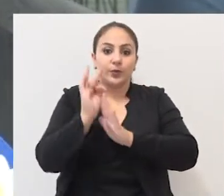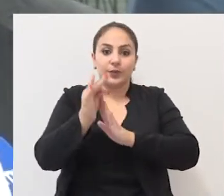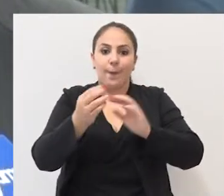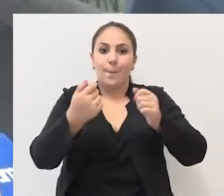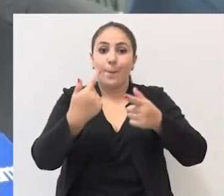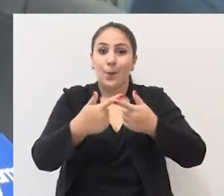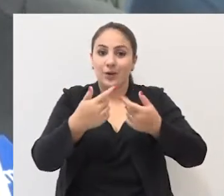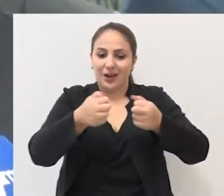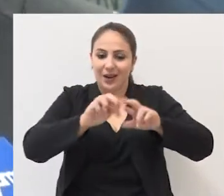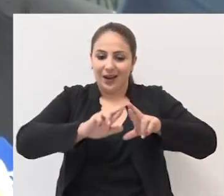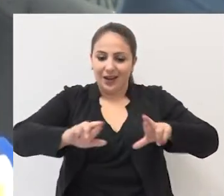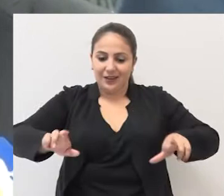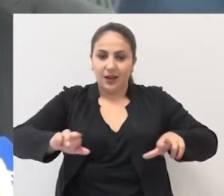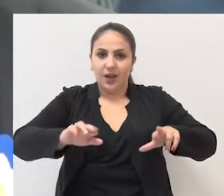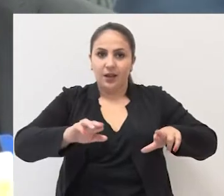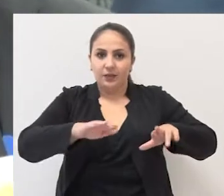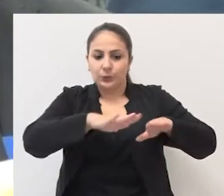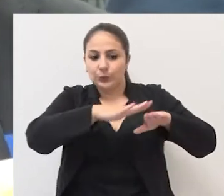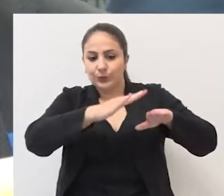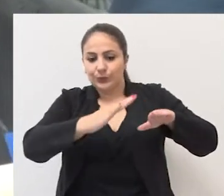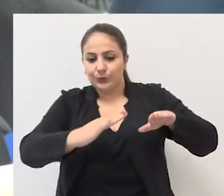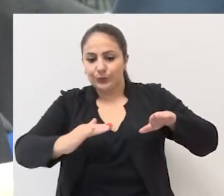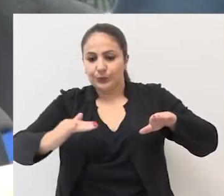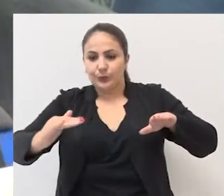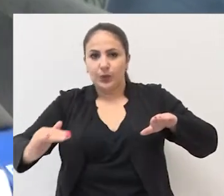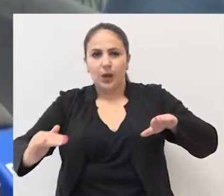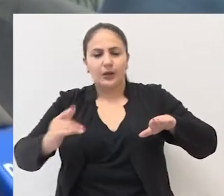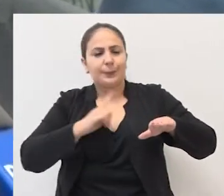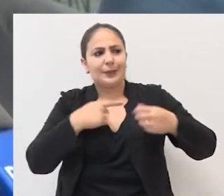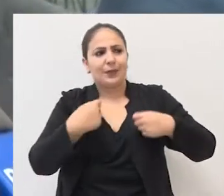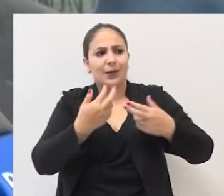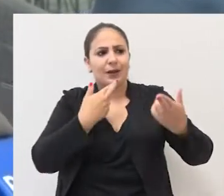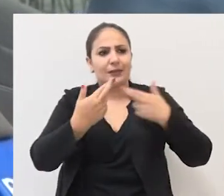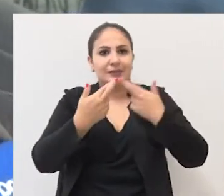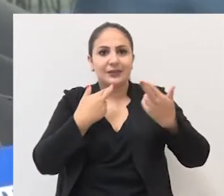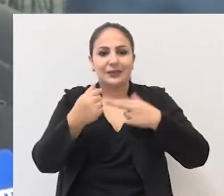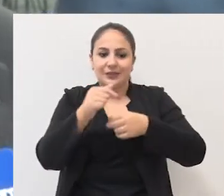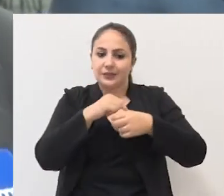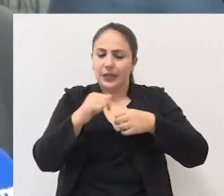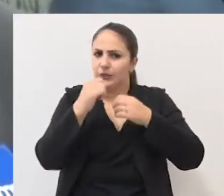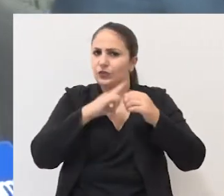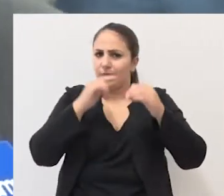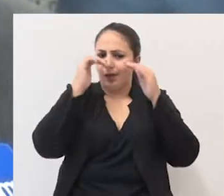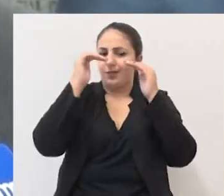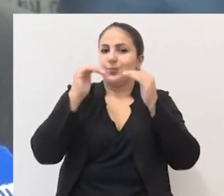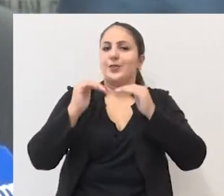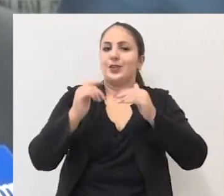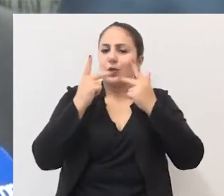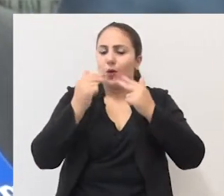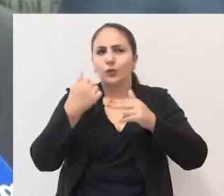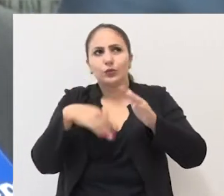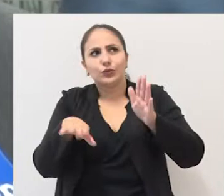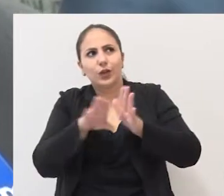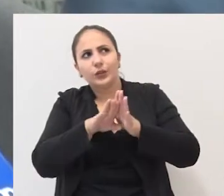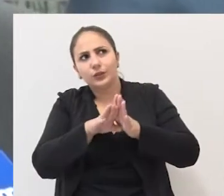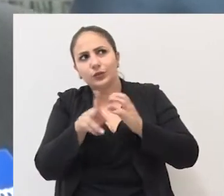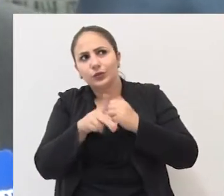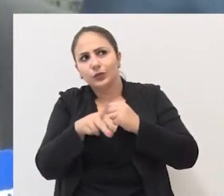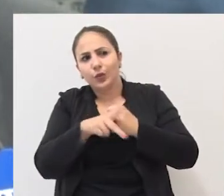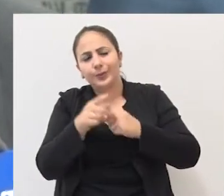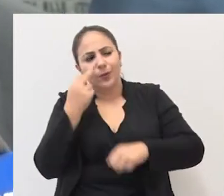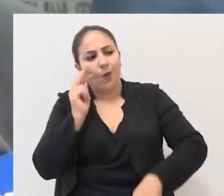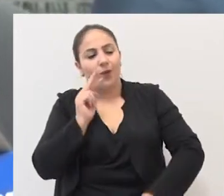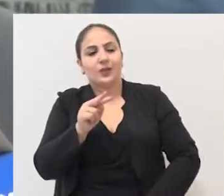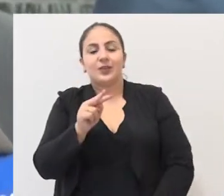declive muito grande e precisava criar uma relação com a cidade, uma relação que fosse respeitosa, né? Quando você vai num shopping, às